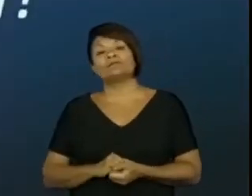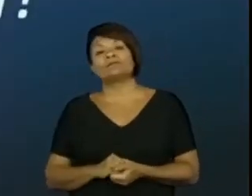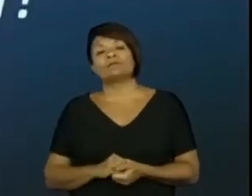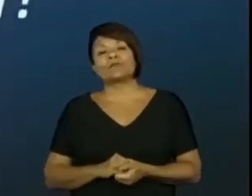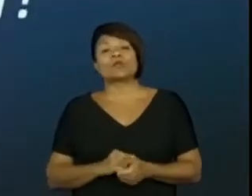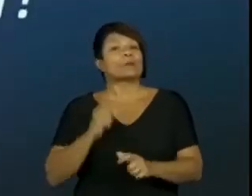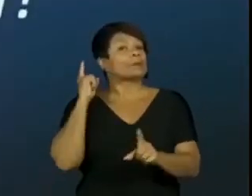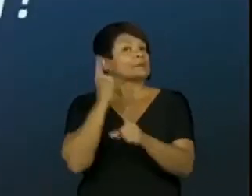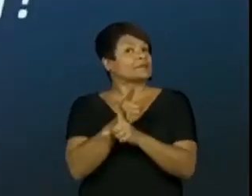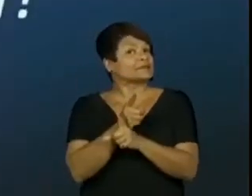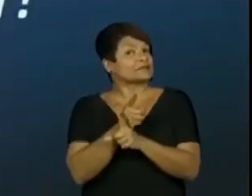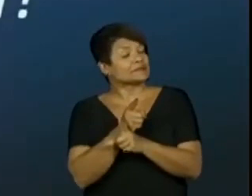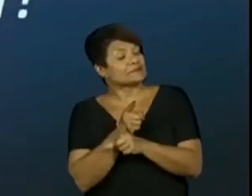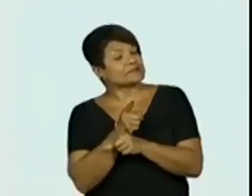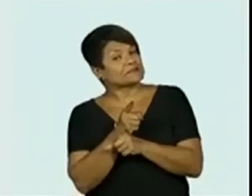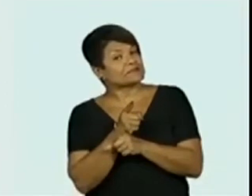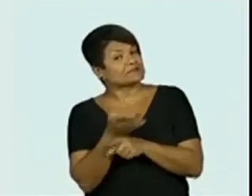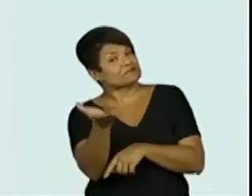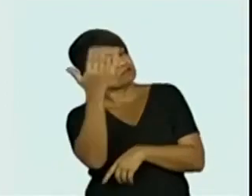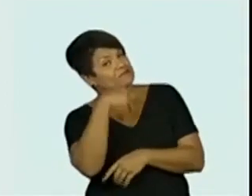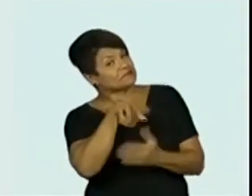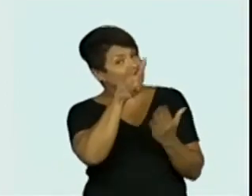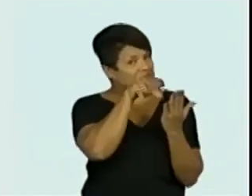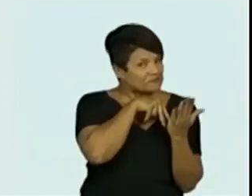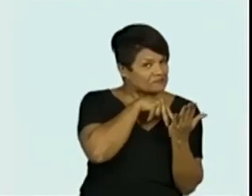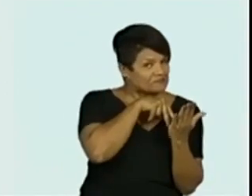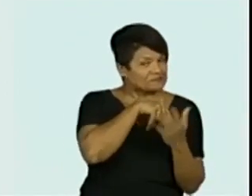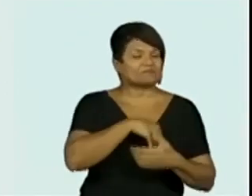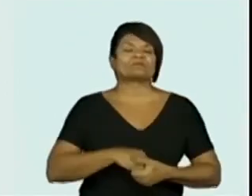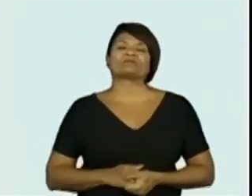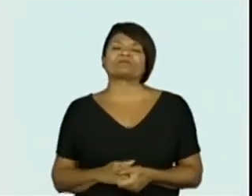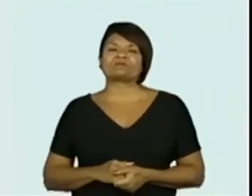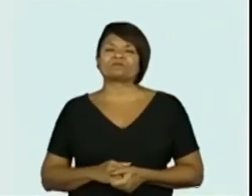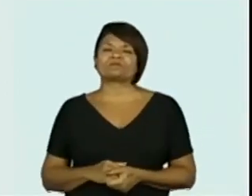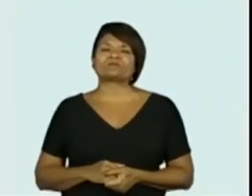para descobrir, vamos à leitura.